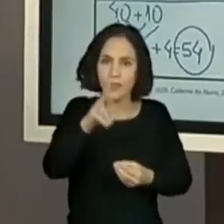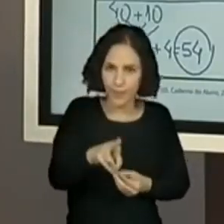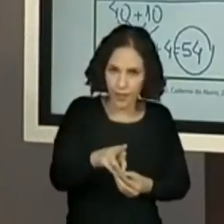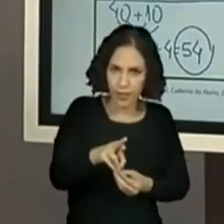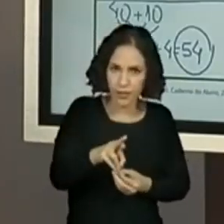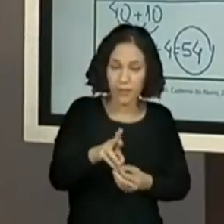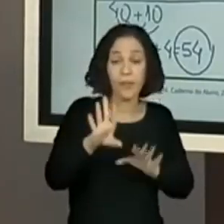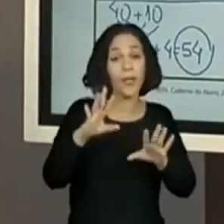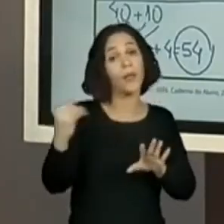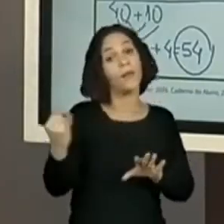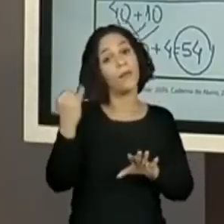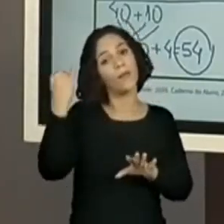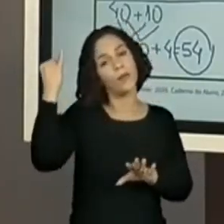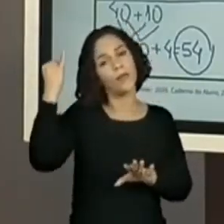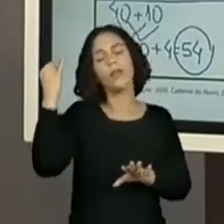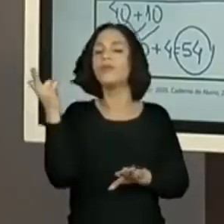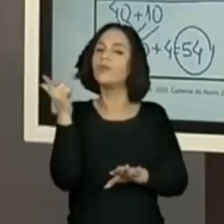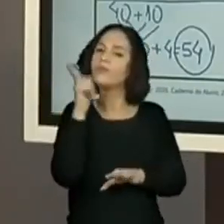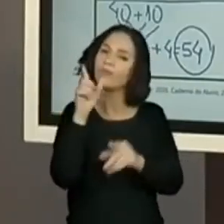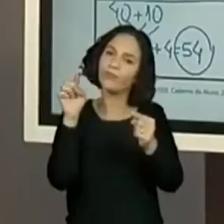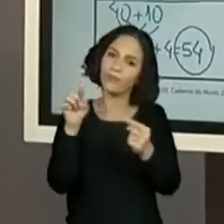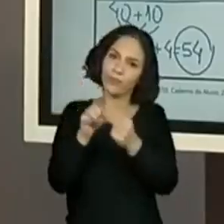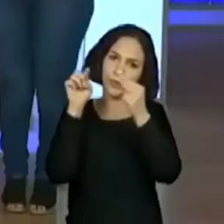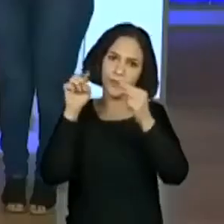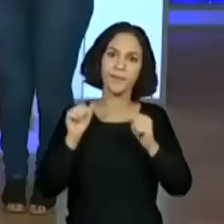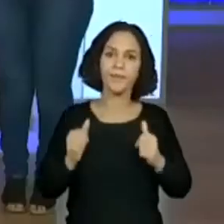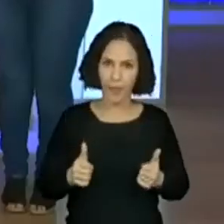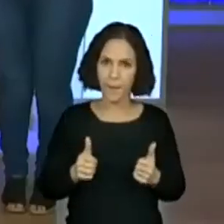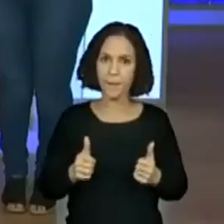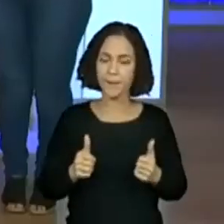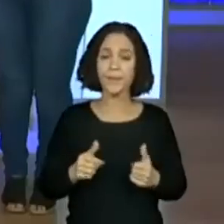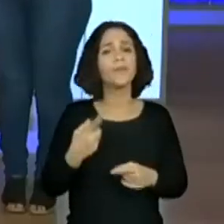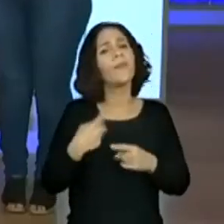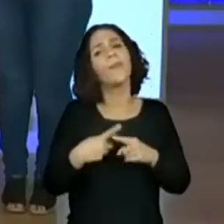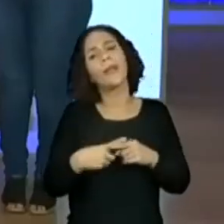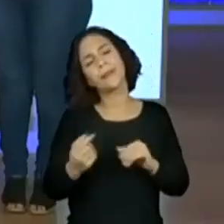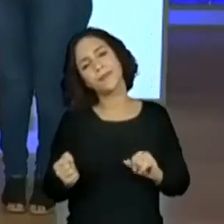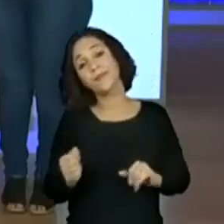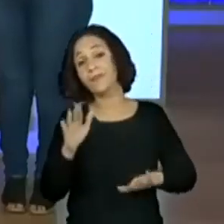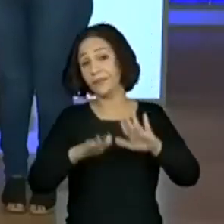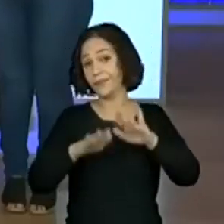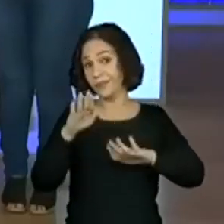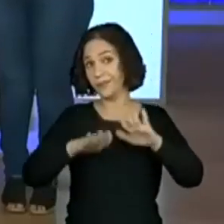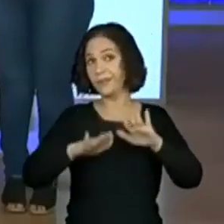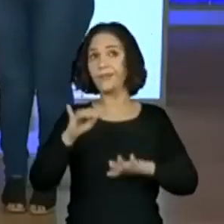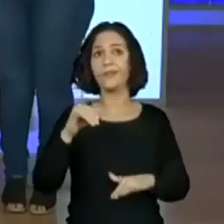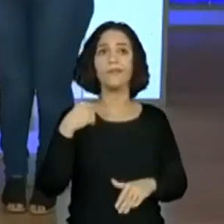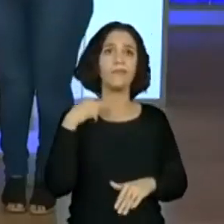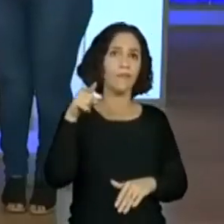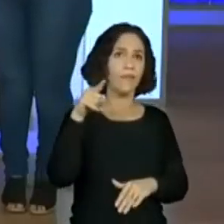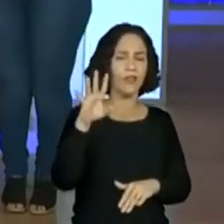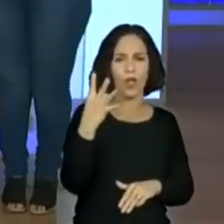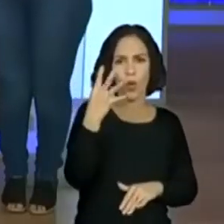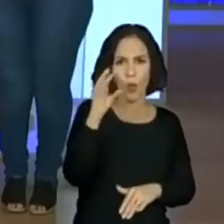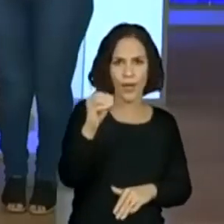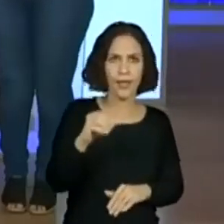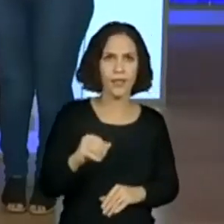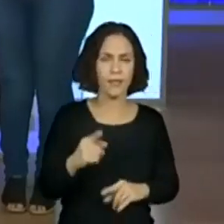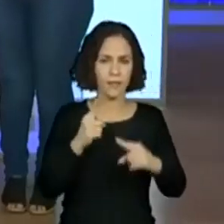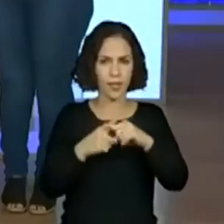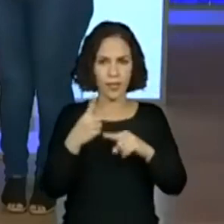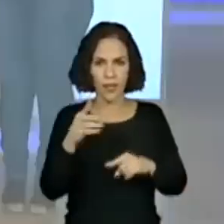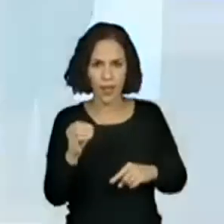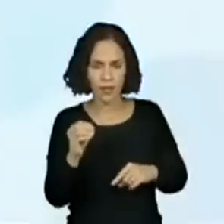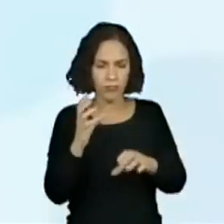O importante é que chegue no resultado correto, né, professora? Sim, perfeito. Porque, de repente, tem gente que faz assim, ó. Aqui deu 10, 40, mais